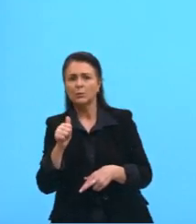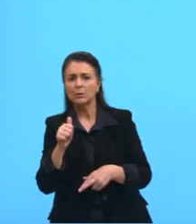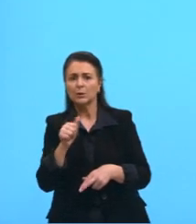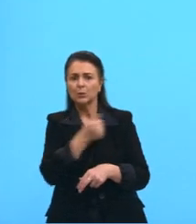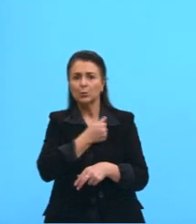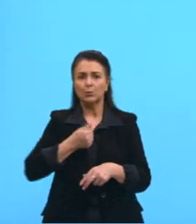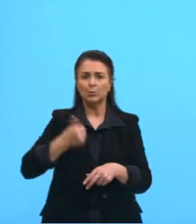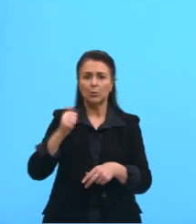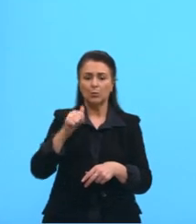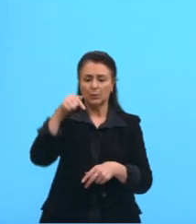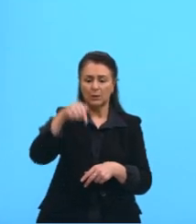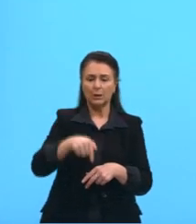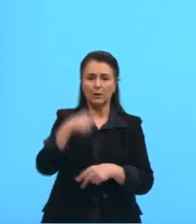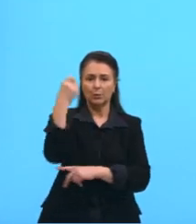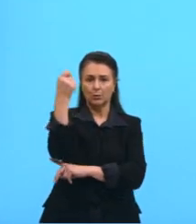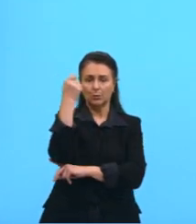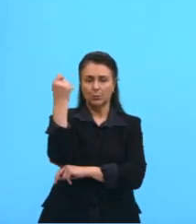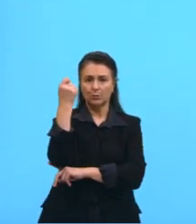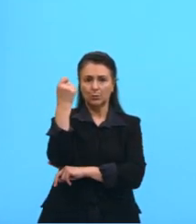o onze aqui no Rio Grande do Sul,